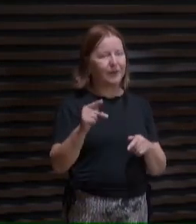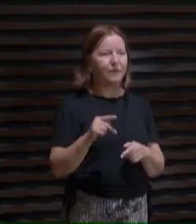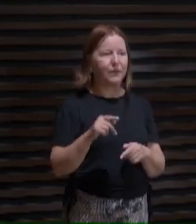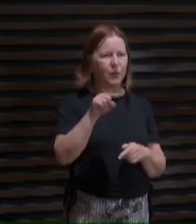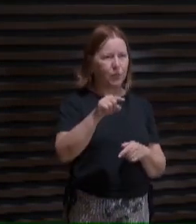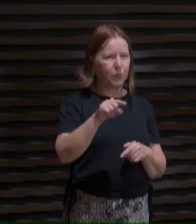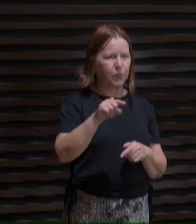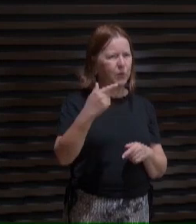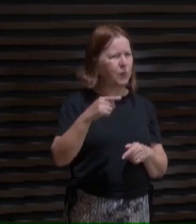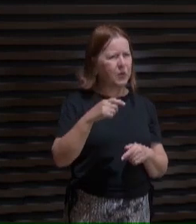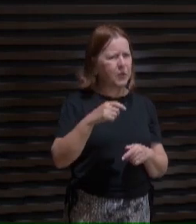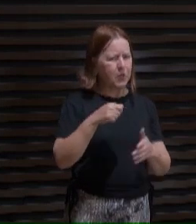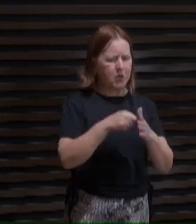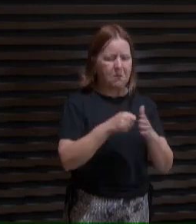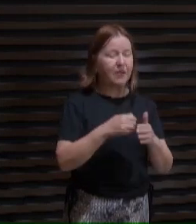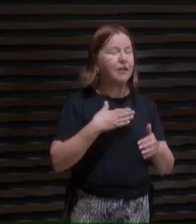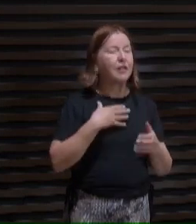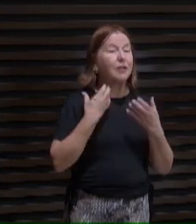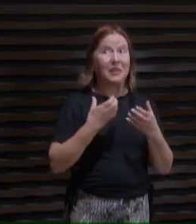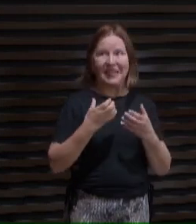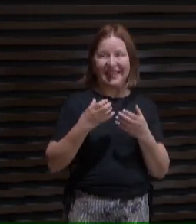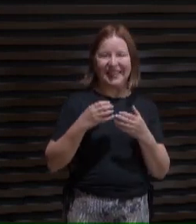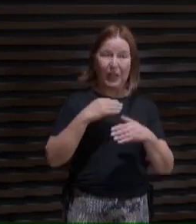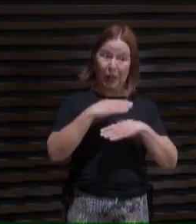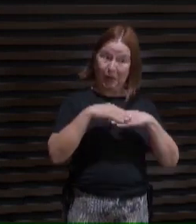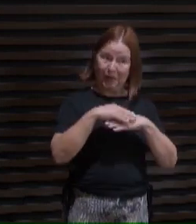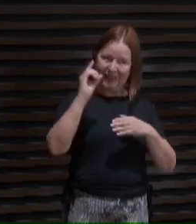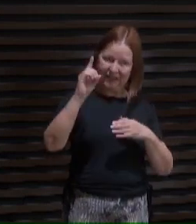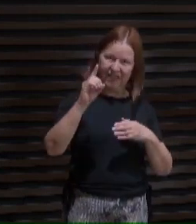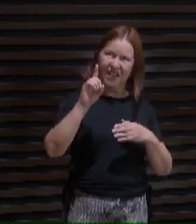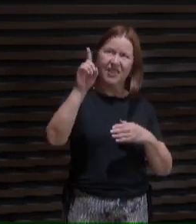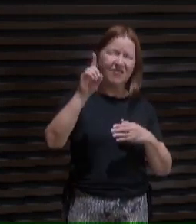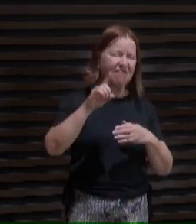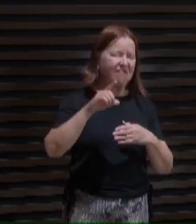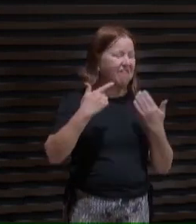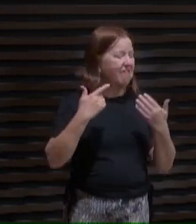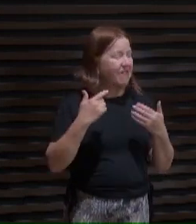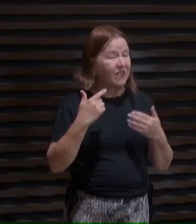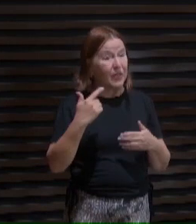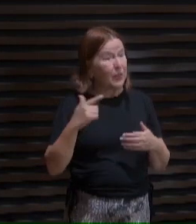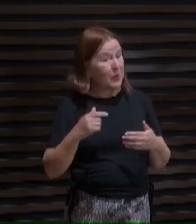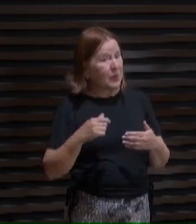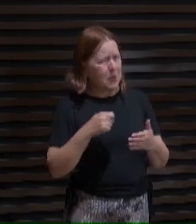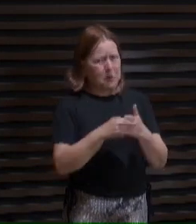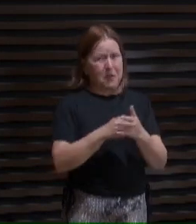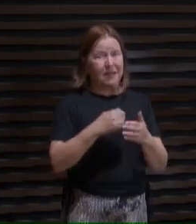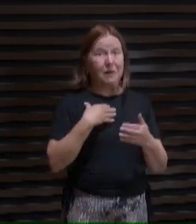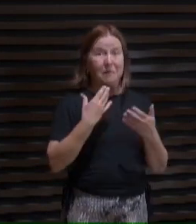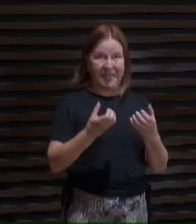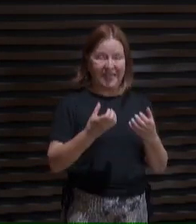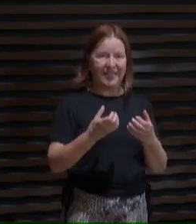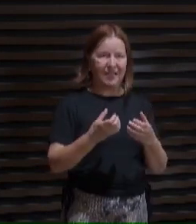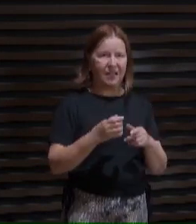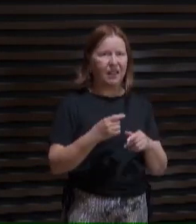não tens obrigação de me querer, falando com Deus, tu não tens obrigação de me querer, nem eu tenho condições de